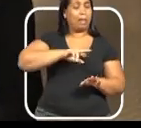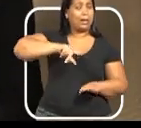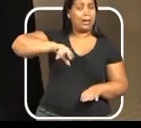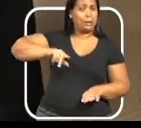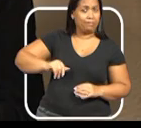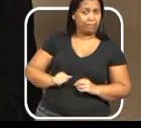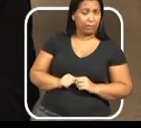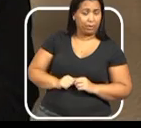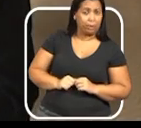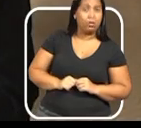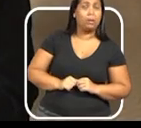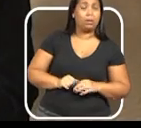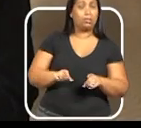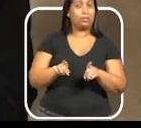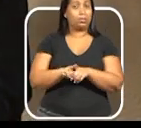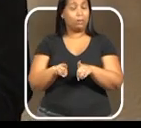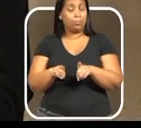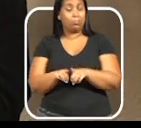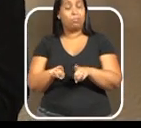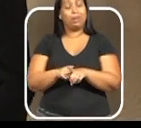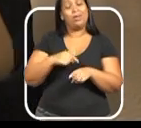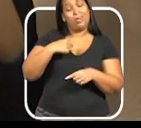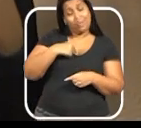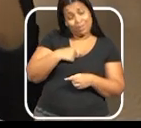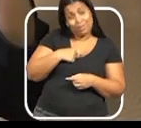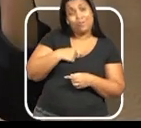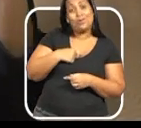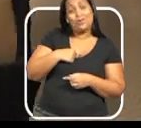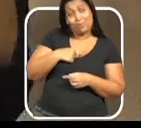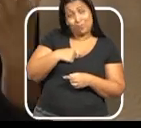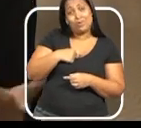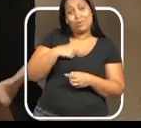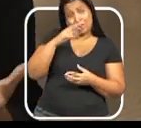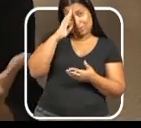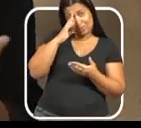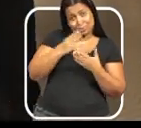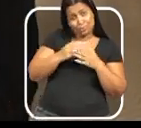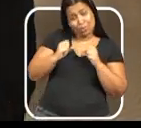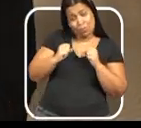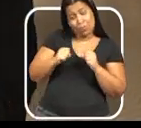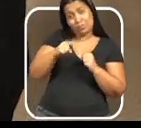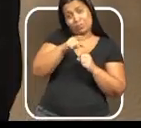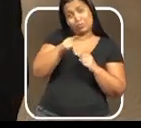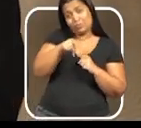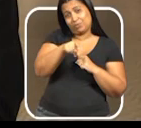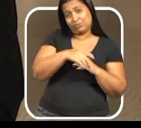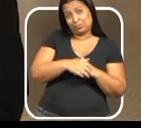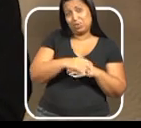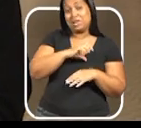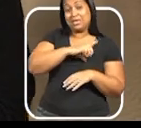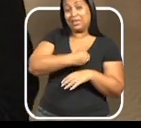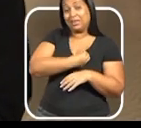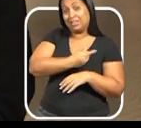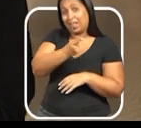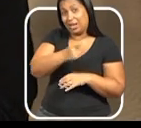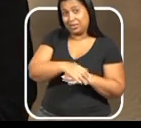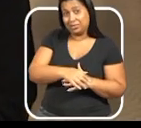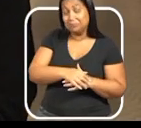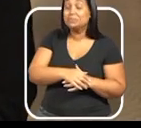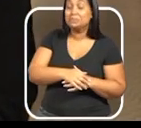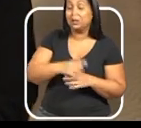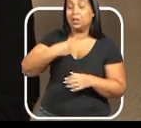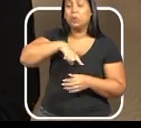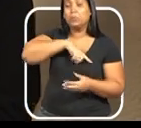lado, também, eu acredito vou usar um termo, né, no poder do professor que está ali, né? E eu acho que a gente